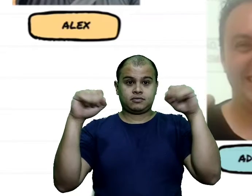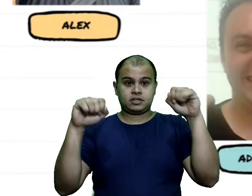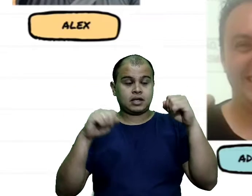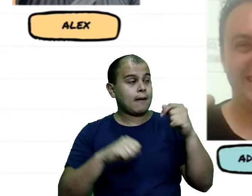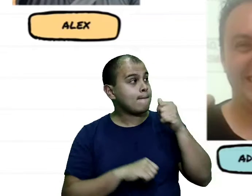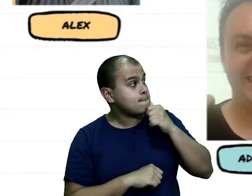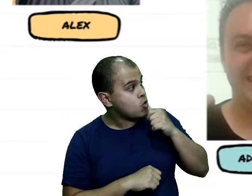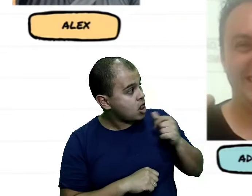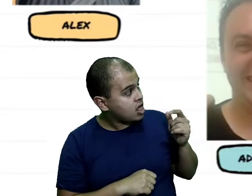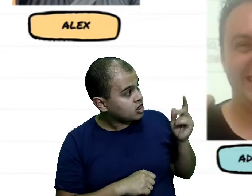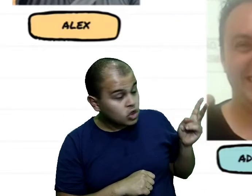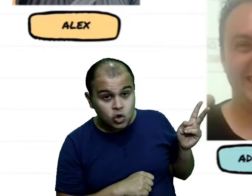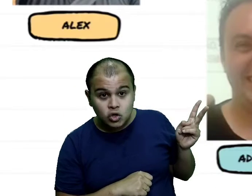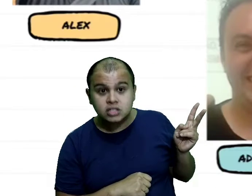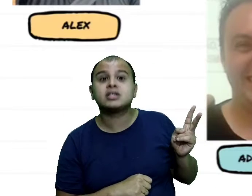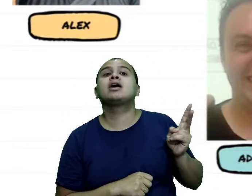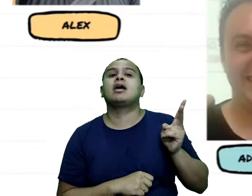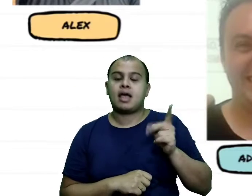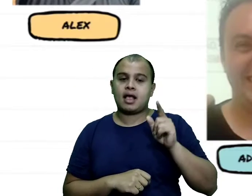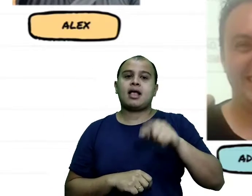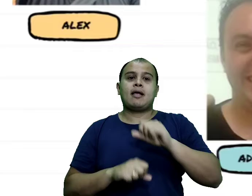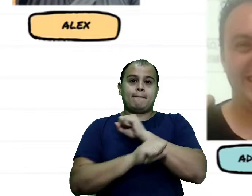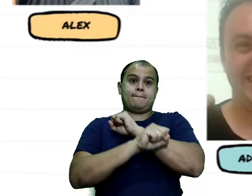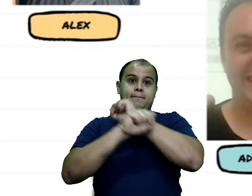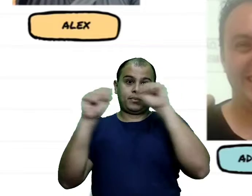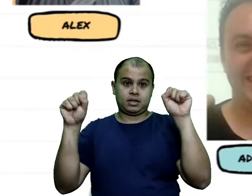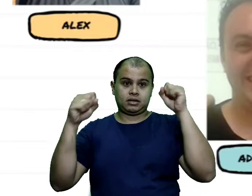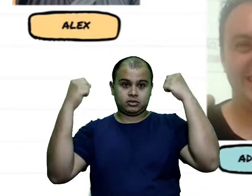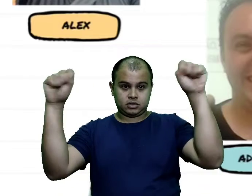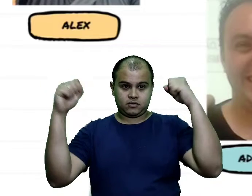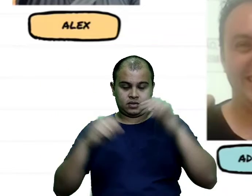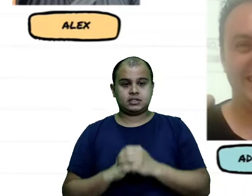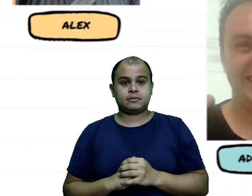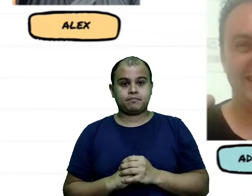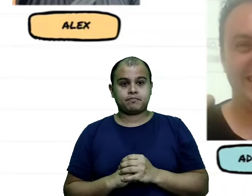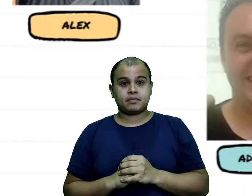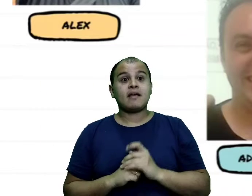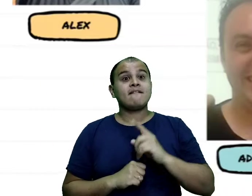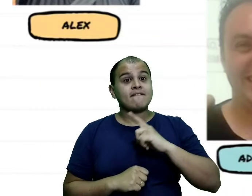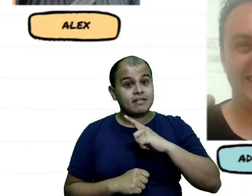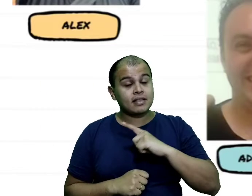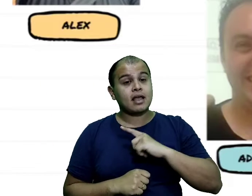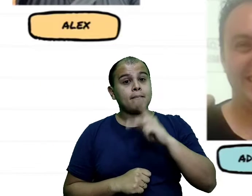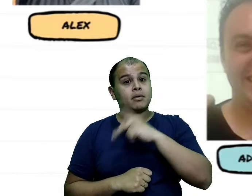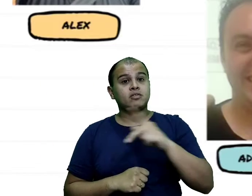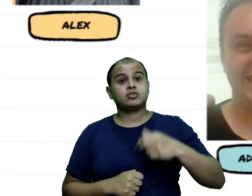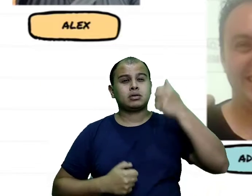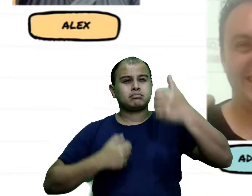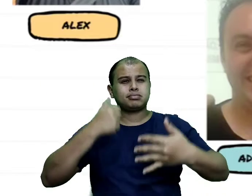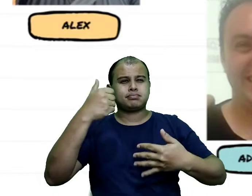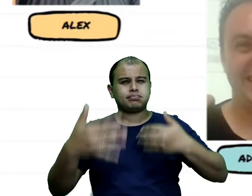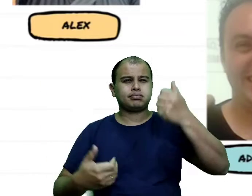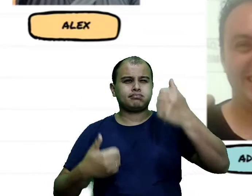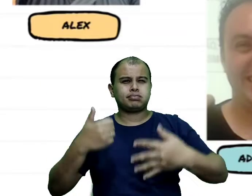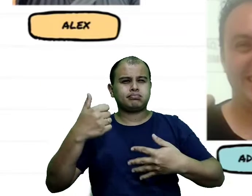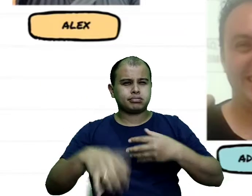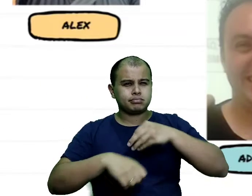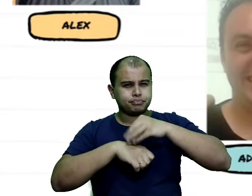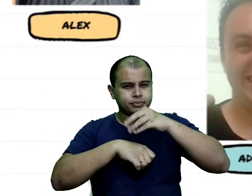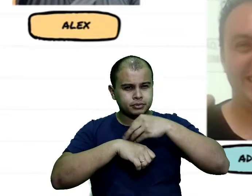Gil e a Daniela Luca, que são do período da manhã. No próximo slide, eles vão dar um recadinho para vocês que é